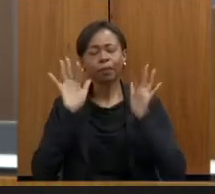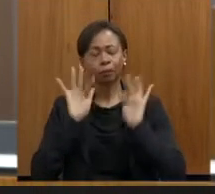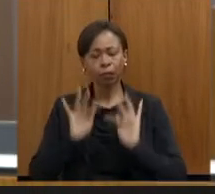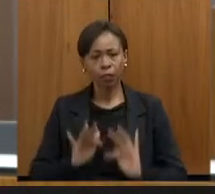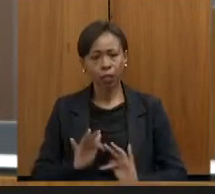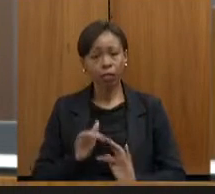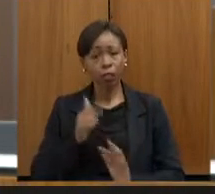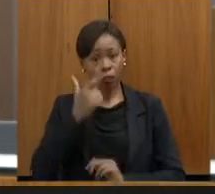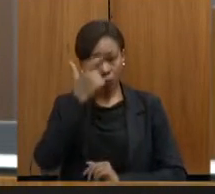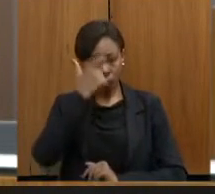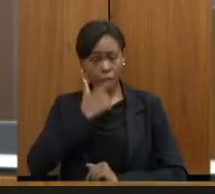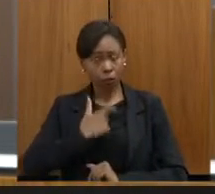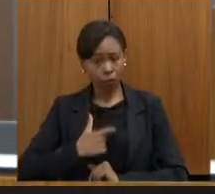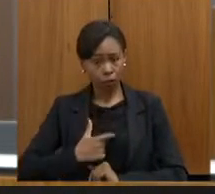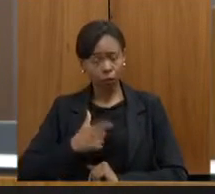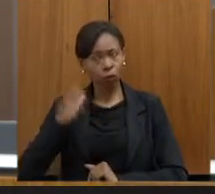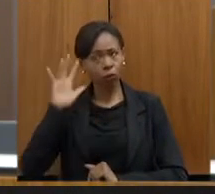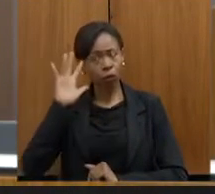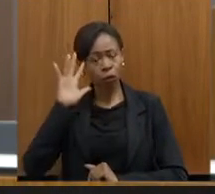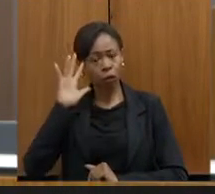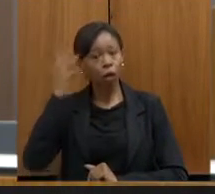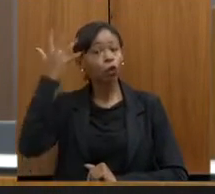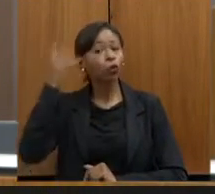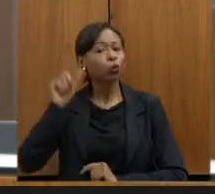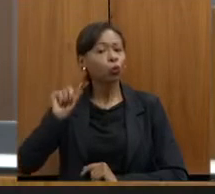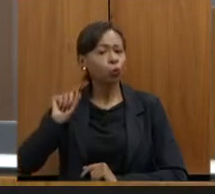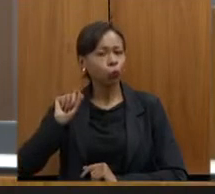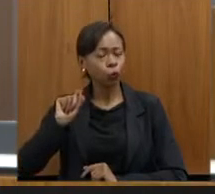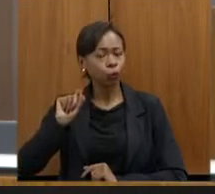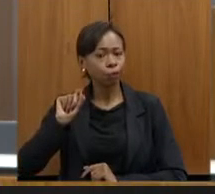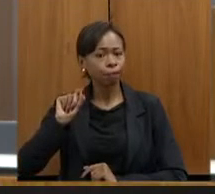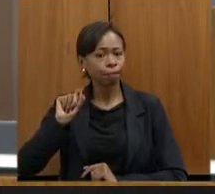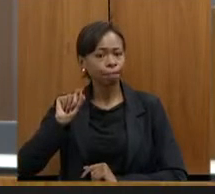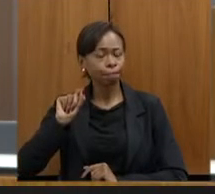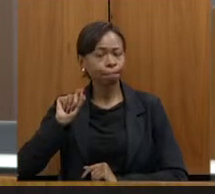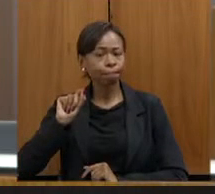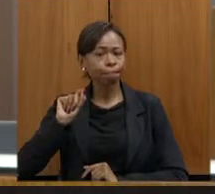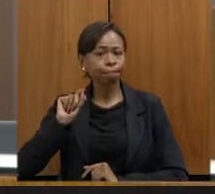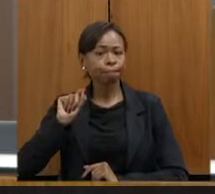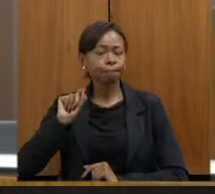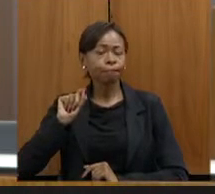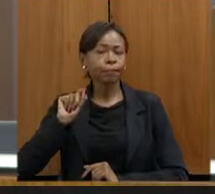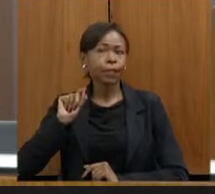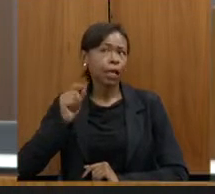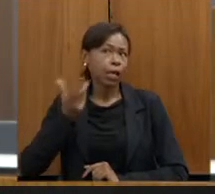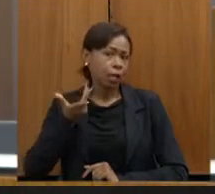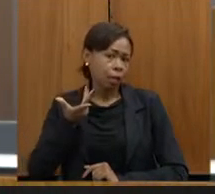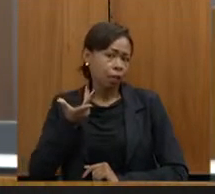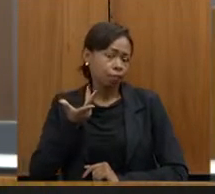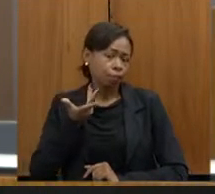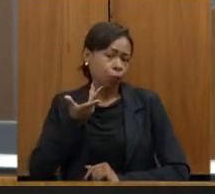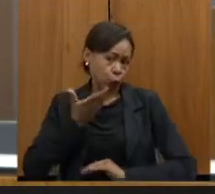eu, então, resolvi partir para o lado também técnico.